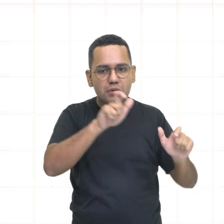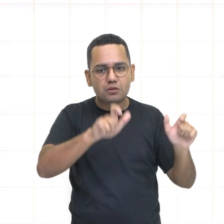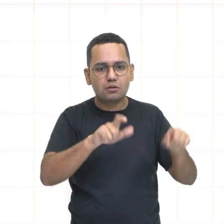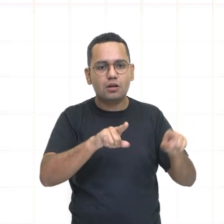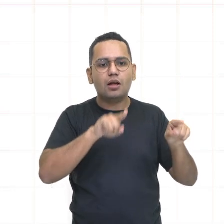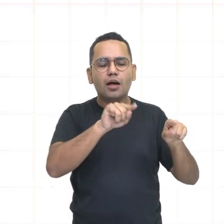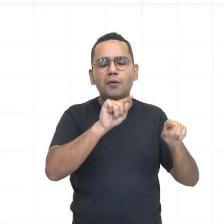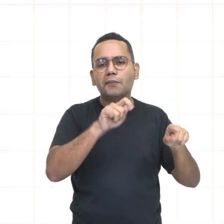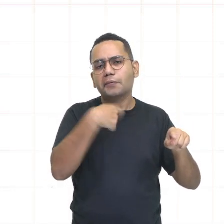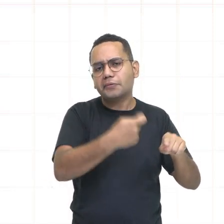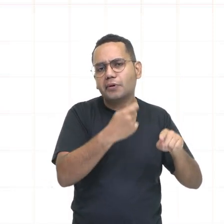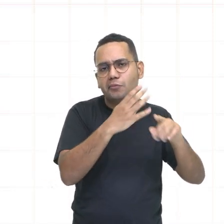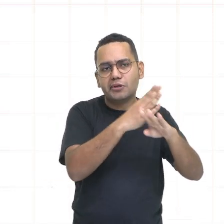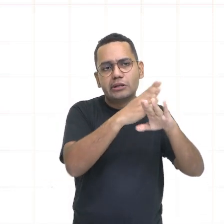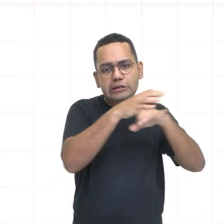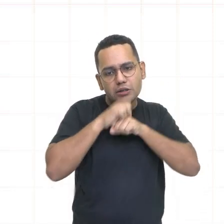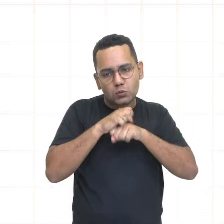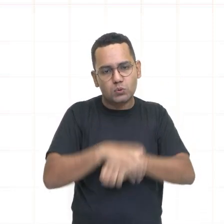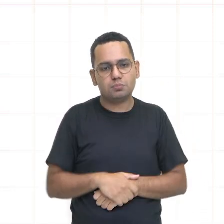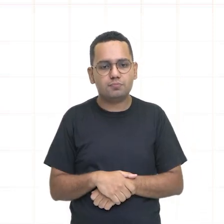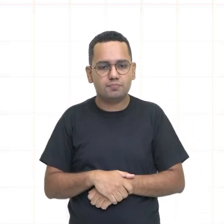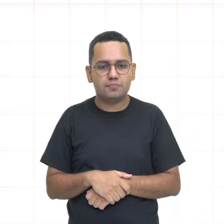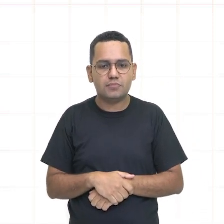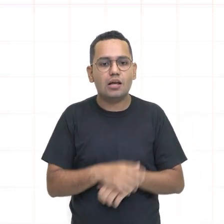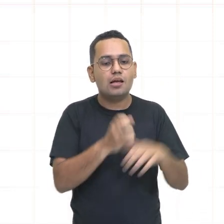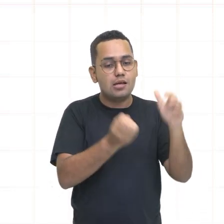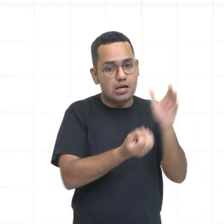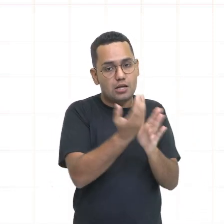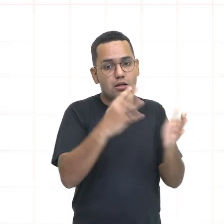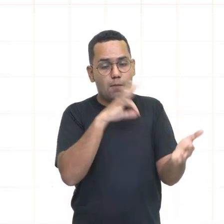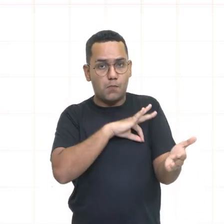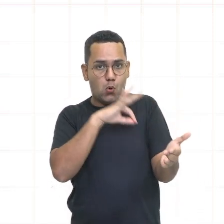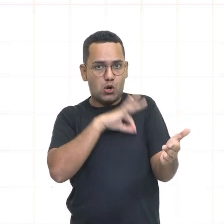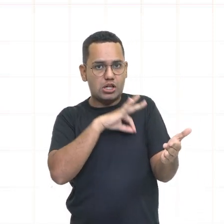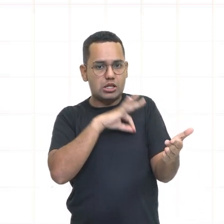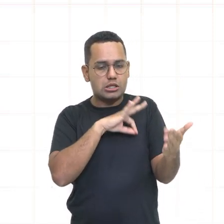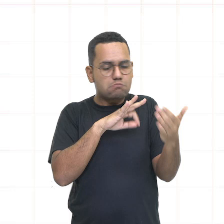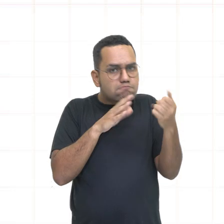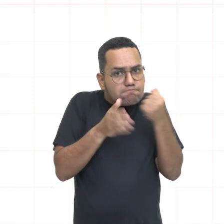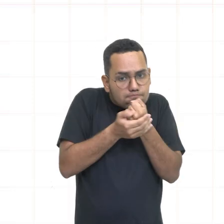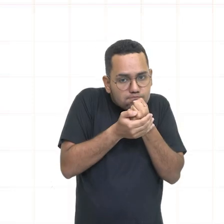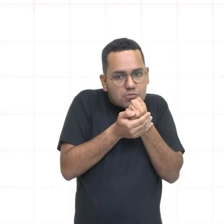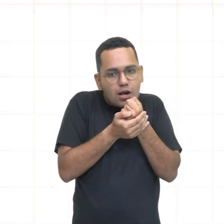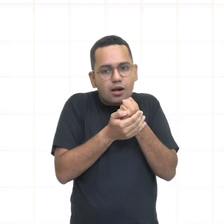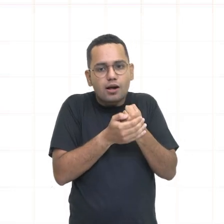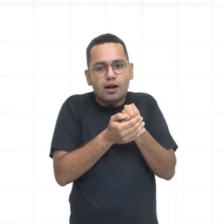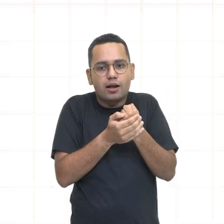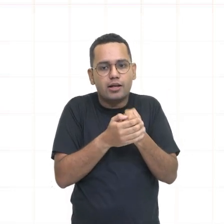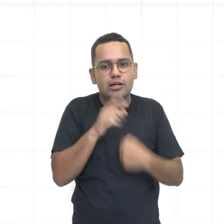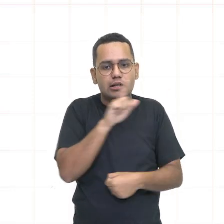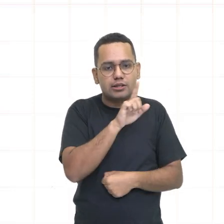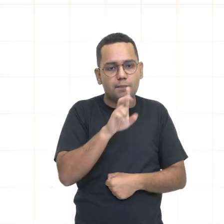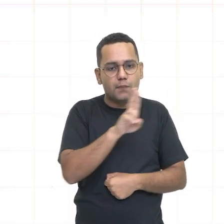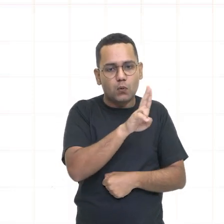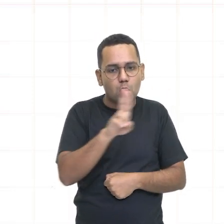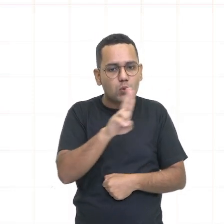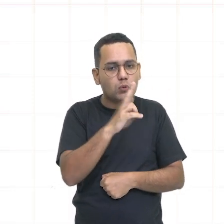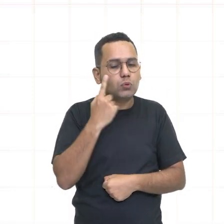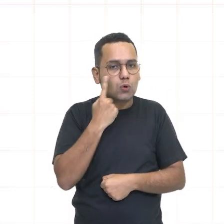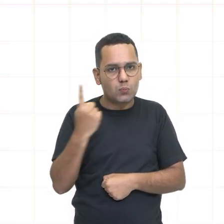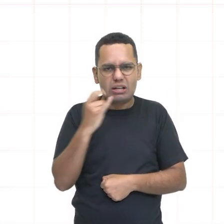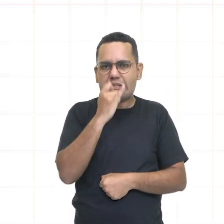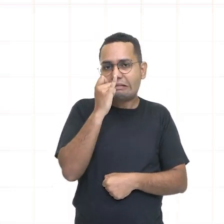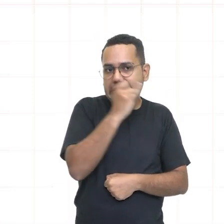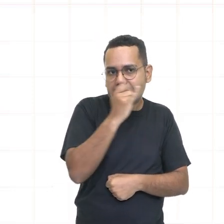ok? Criação da polícia secreta, a milícia voluntária per la sicurezza nazionale. Olha o italiano da